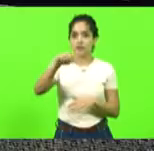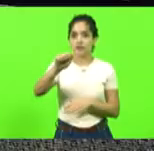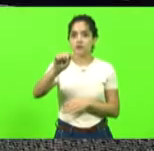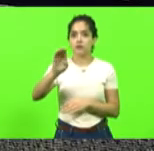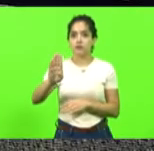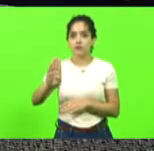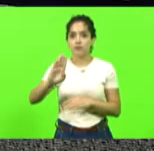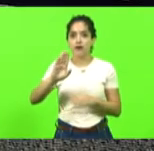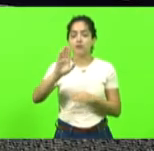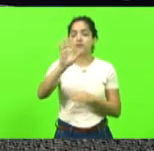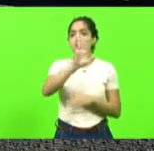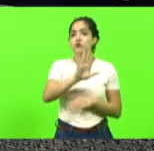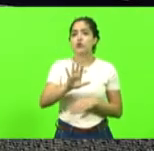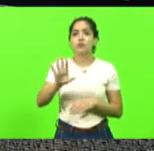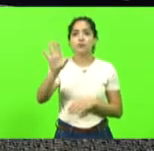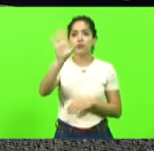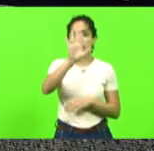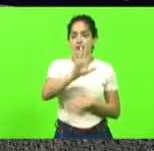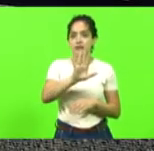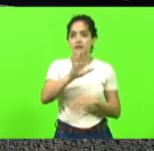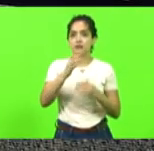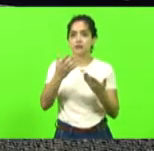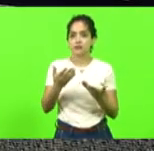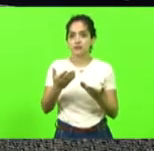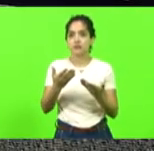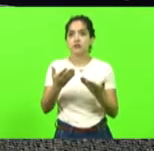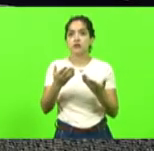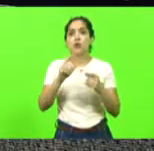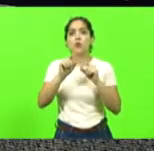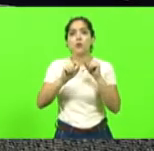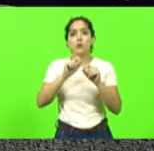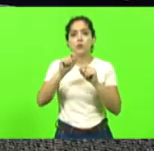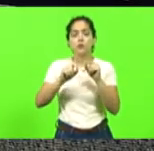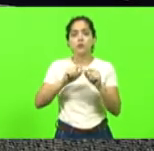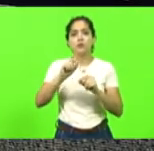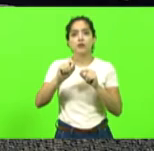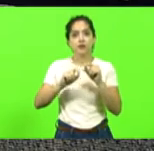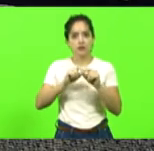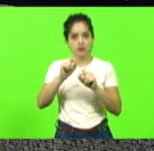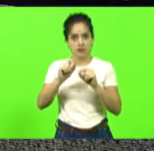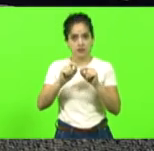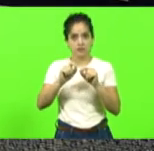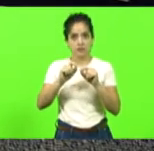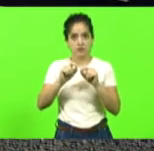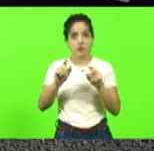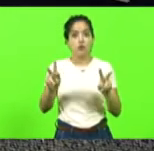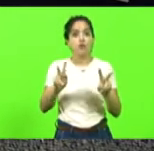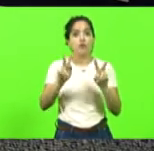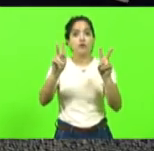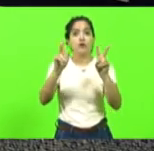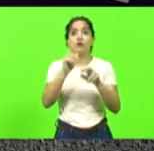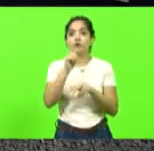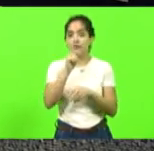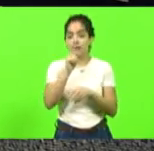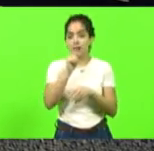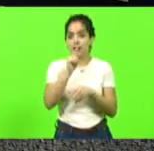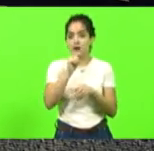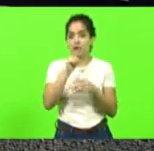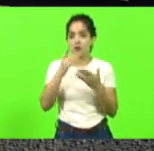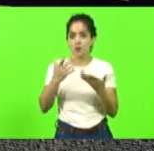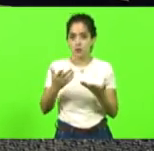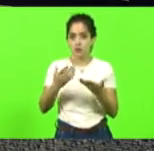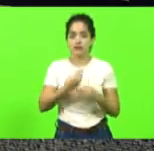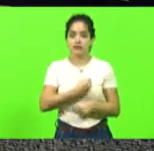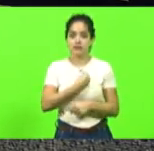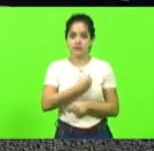o país nos pauta sobre o que significa o valor da água, o valor da